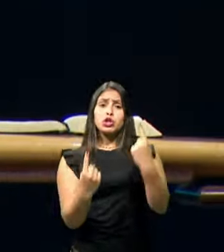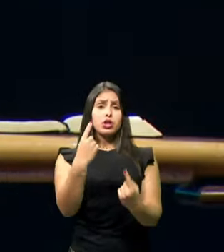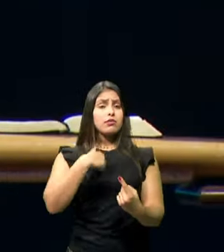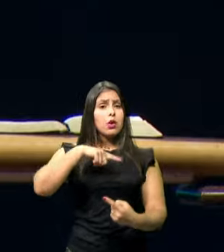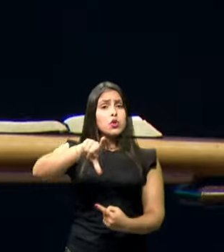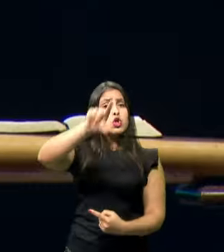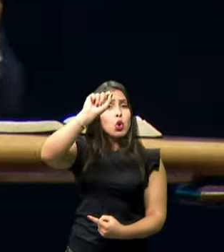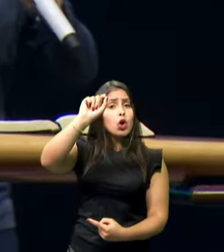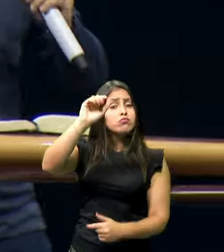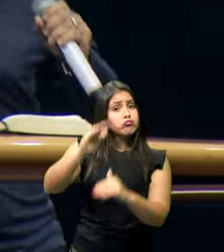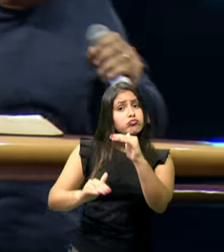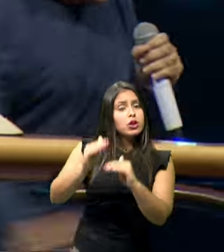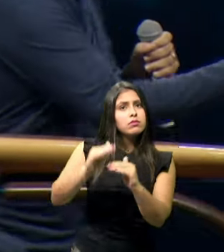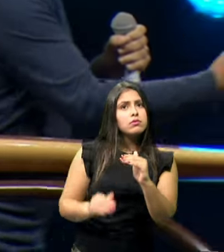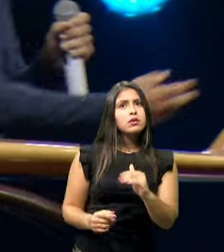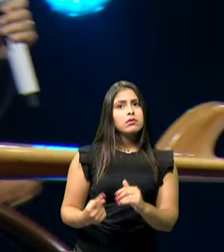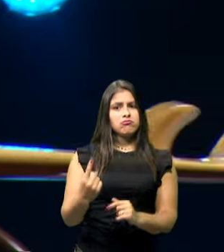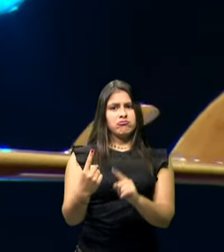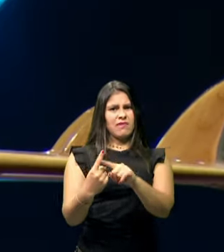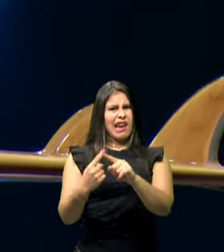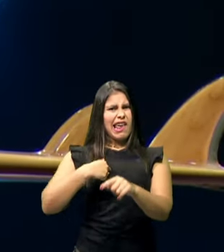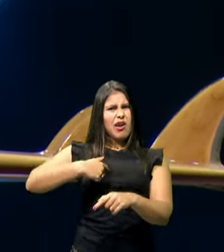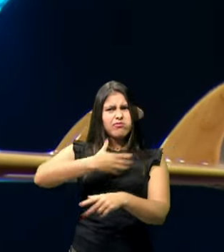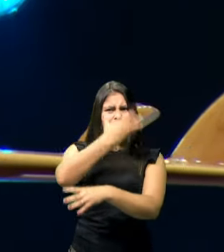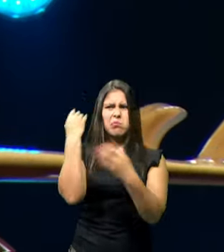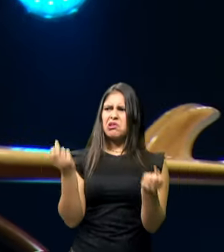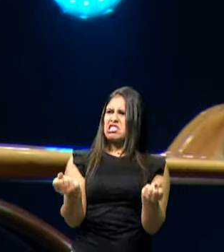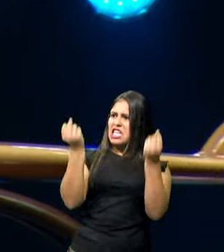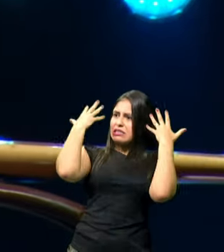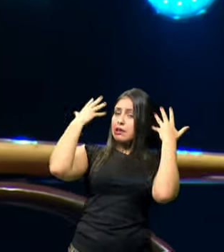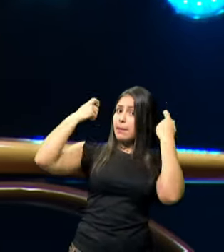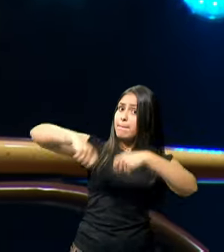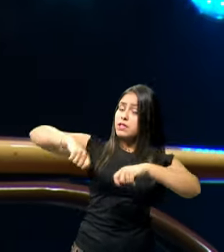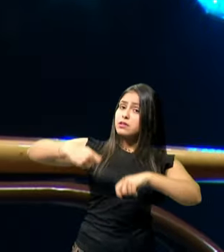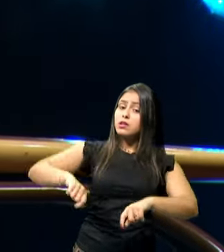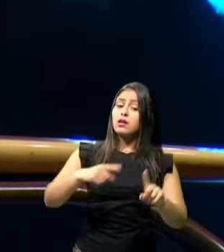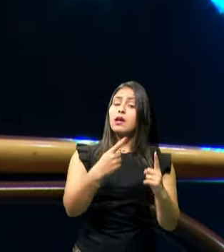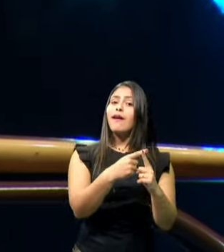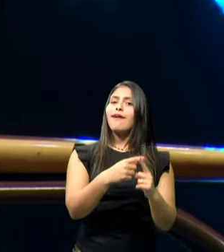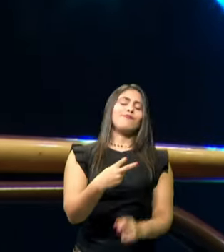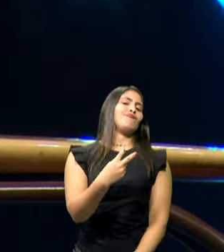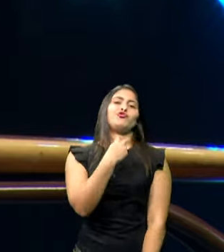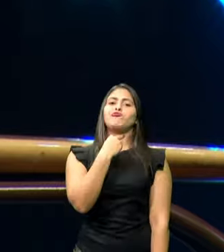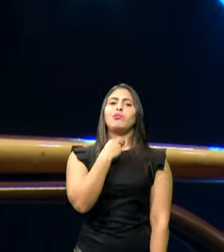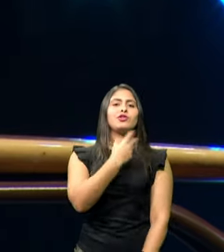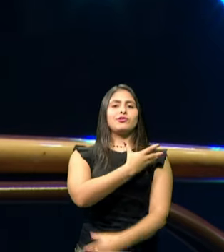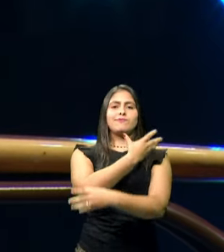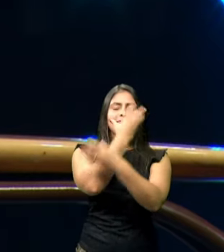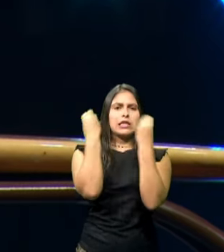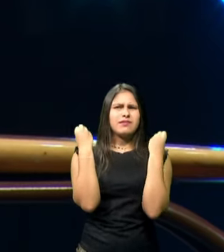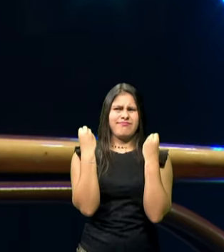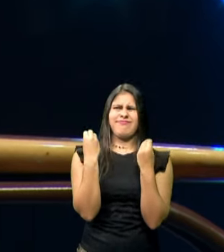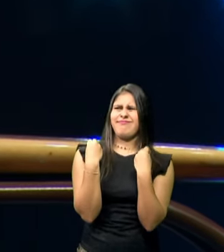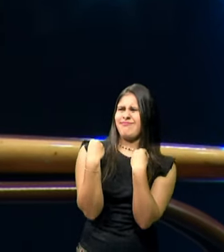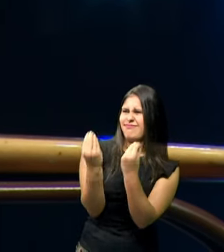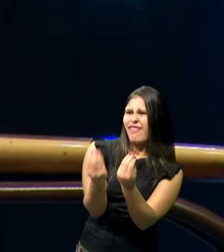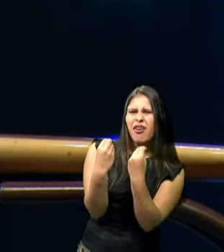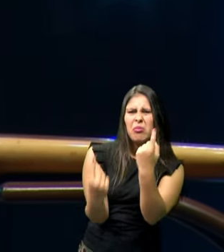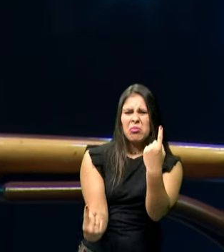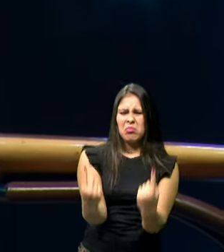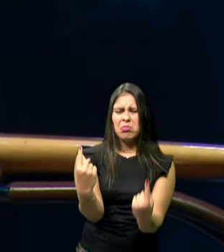elas. O que eu tenho que esquecer e o que eu não posso esquecer. Como é que é isso, pastor? Coisa